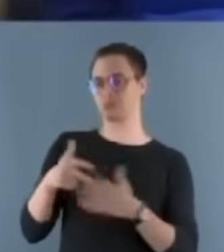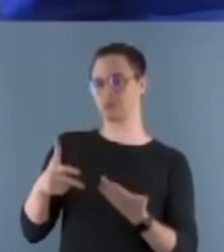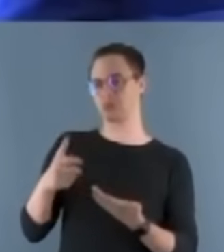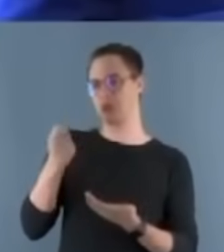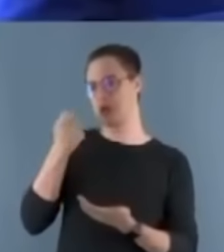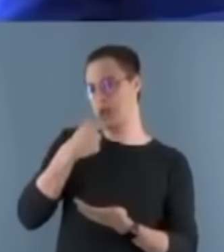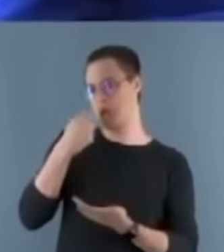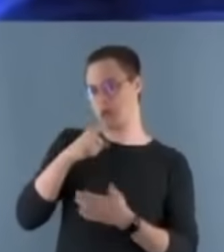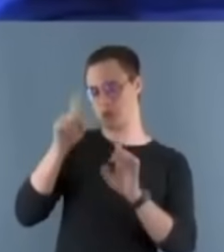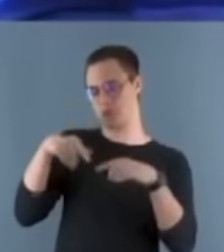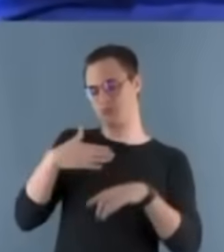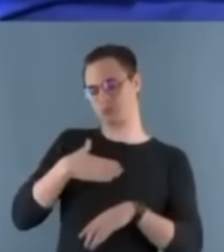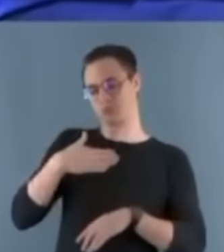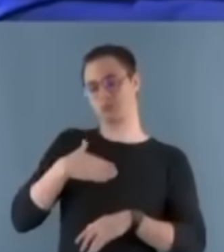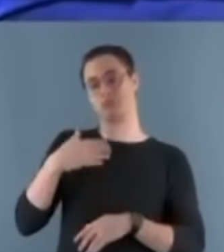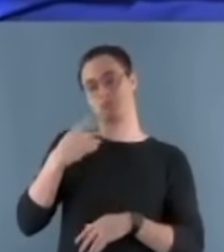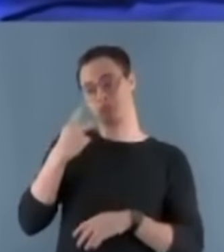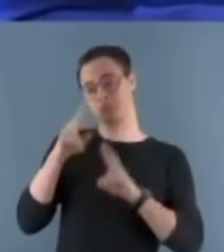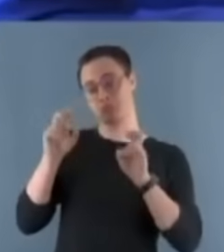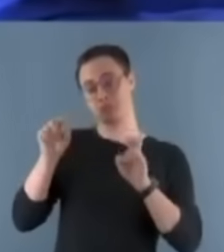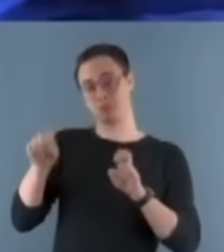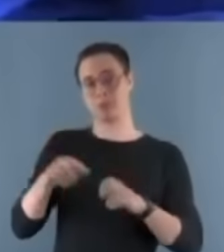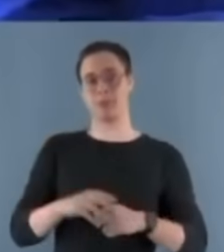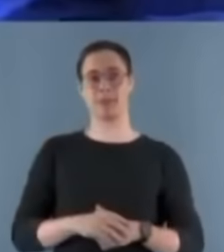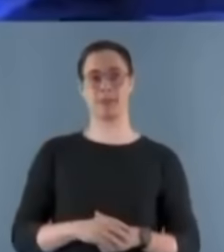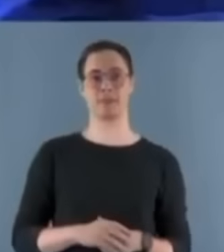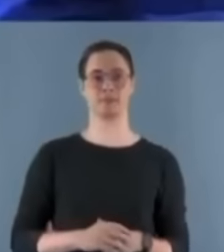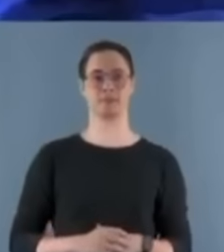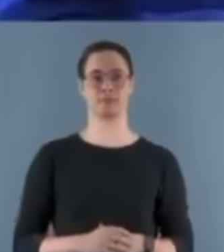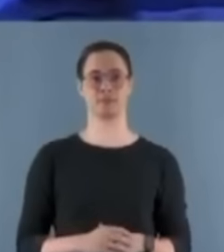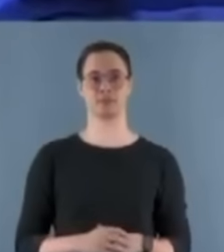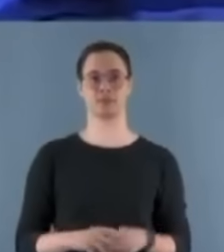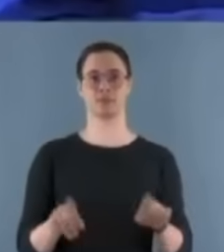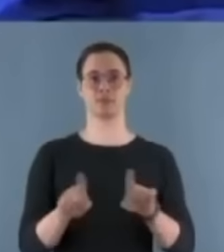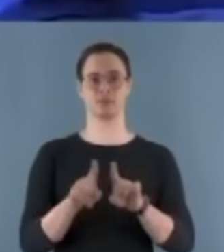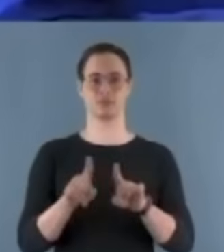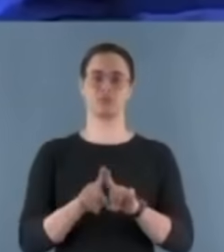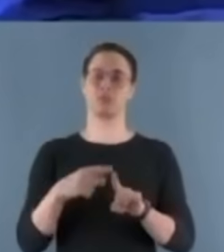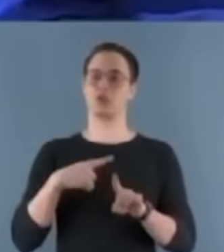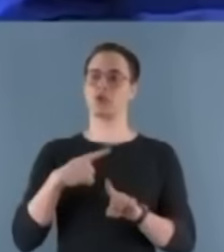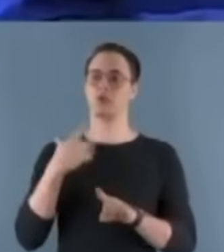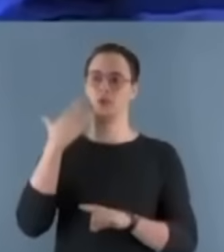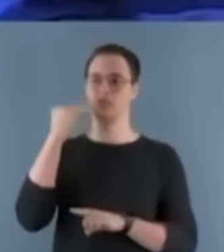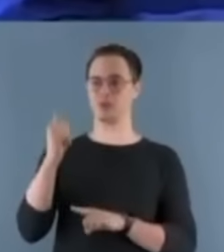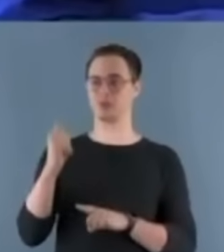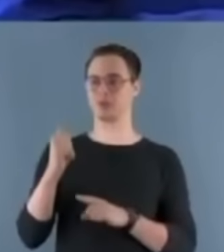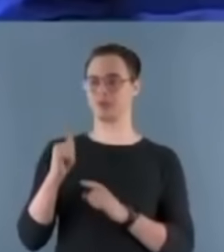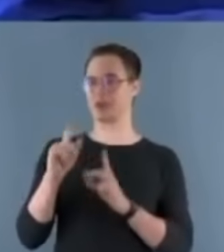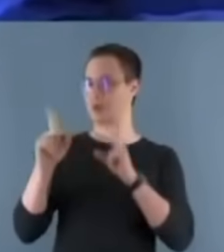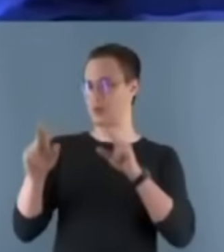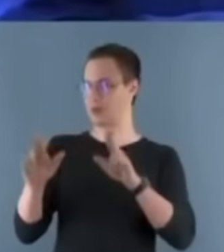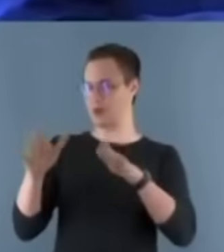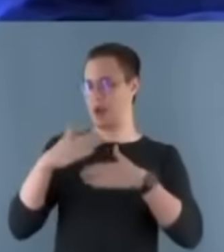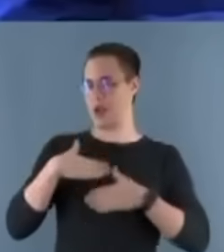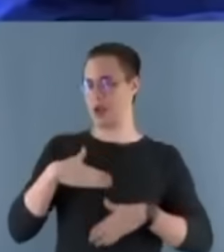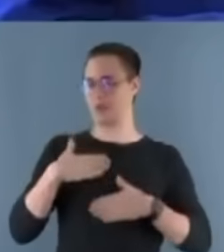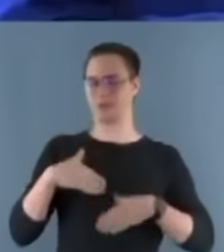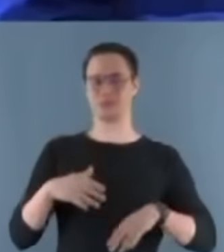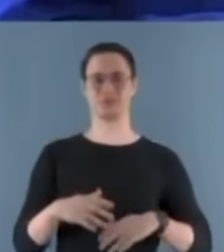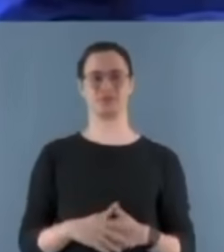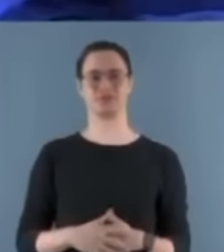aqui comigo. Diz muito a respeito também do senhor. Mas vamos lá, que eu também sei fazer isso aí e tem mais 4 minutos, tá? Pode ficar tranquilo.